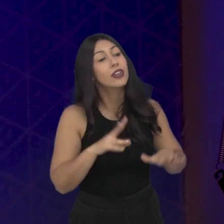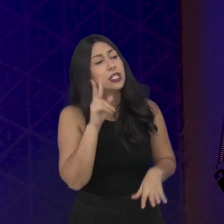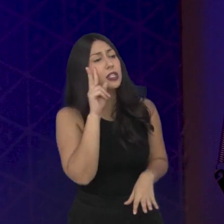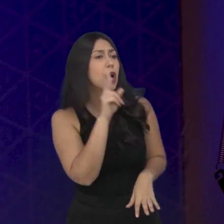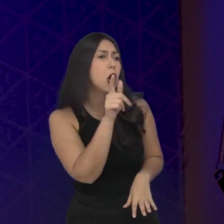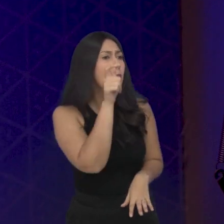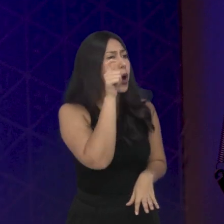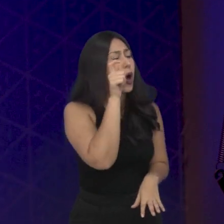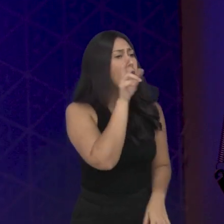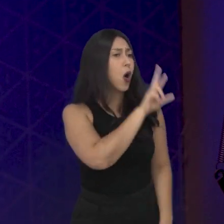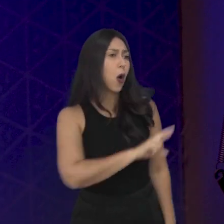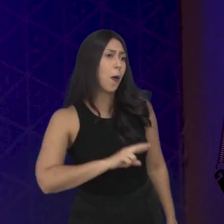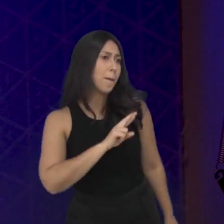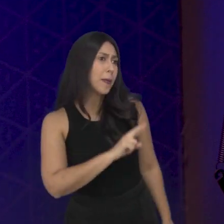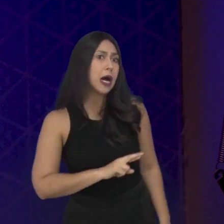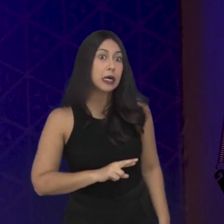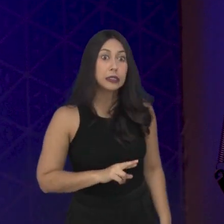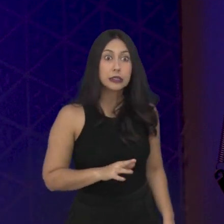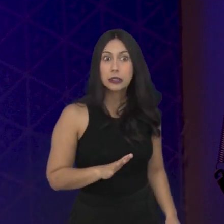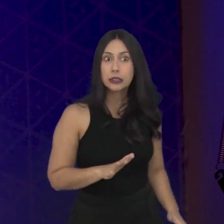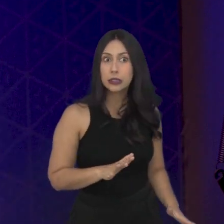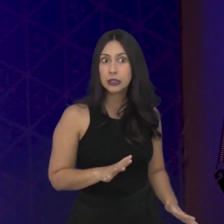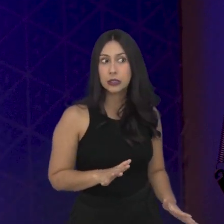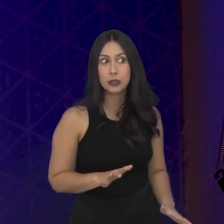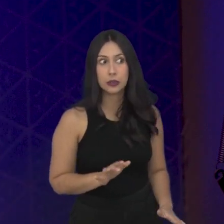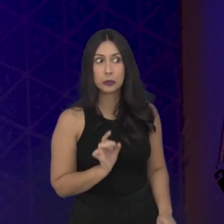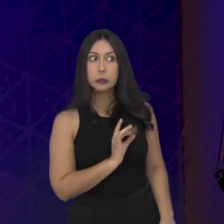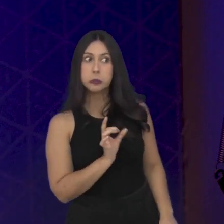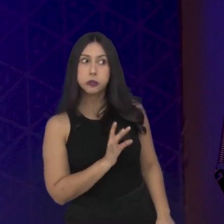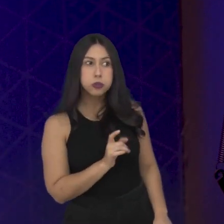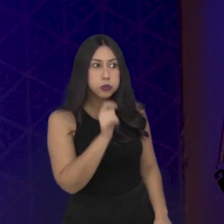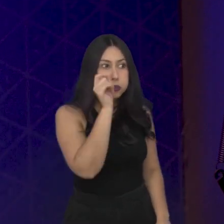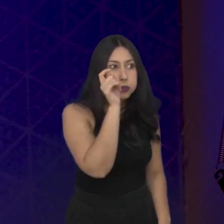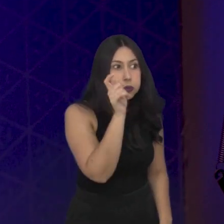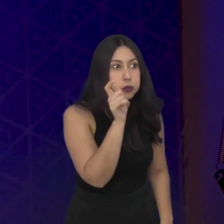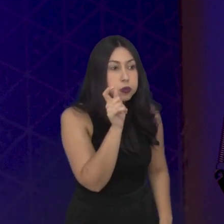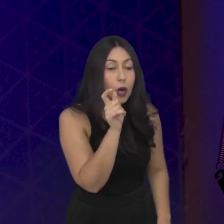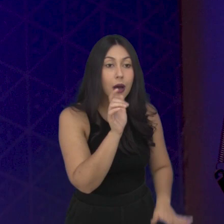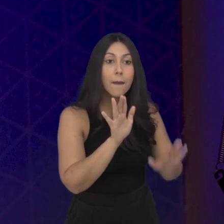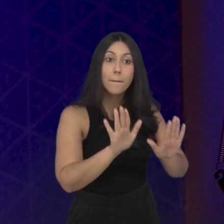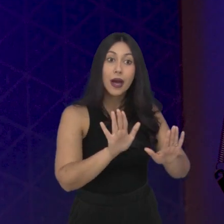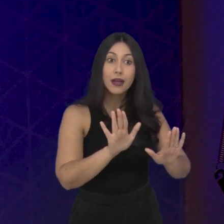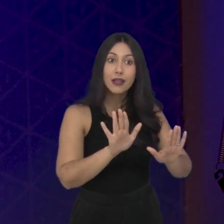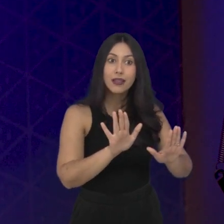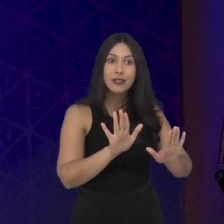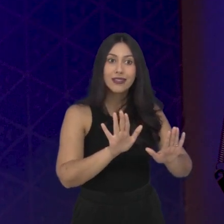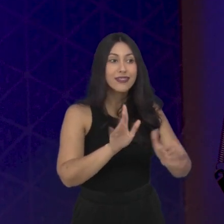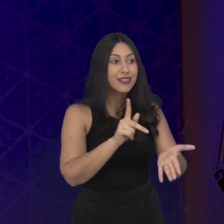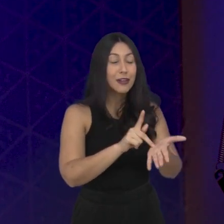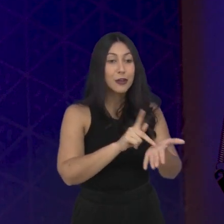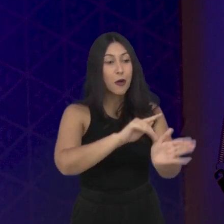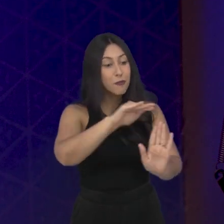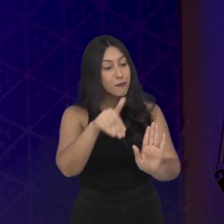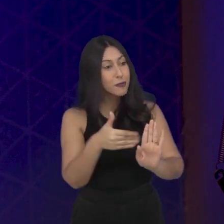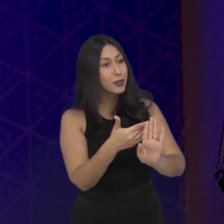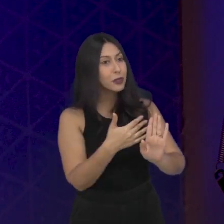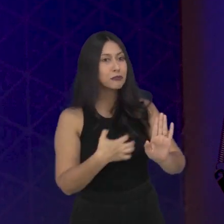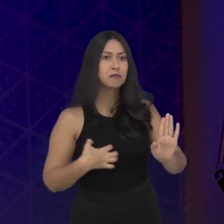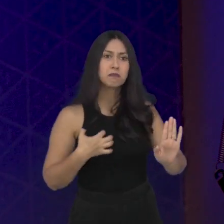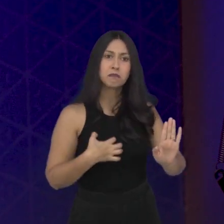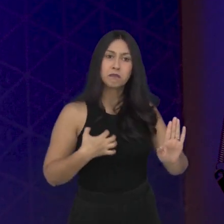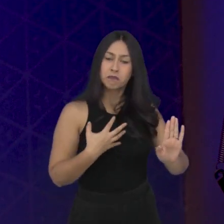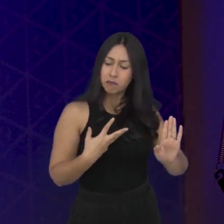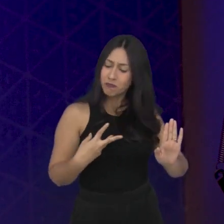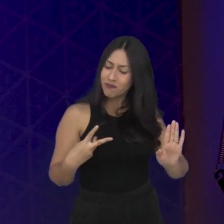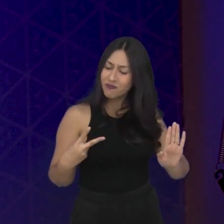romance, você acha que é uma ação, você acha que é suspense, e na verdade você sai curado do dorama. Eu acho que os doramas,